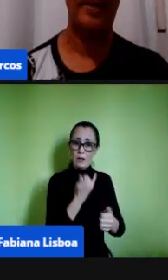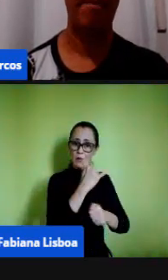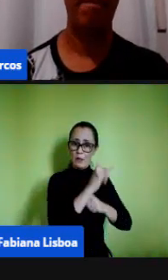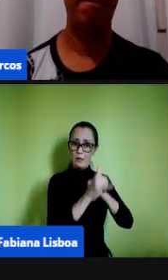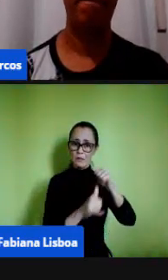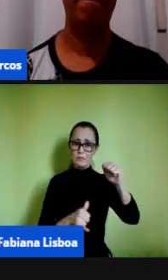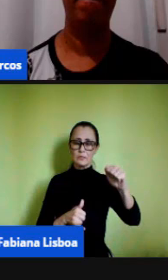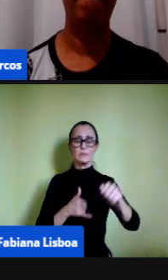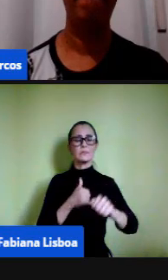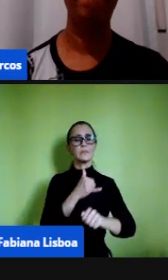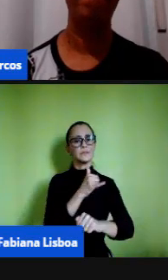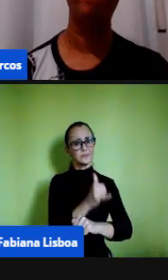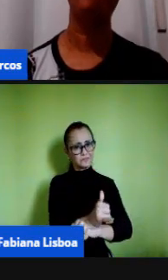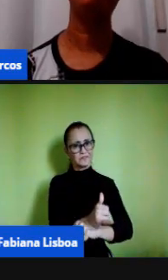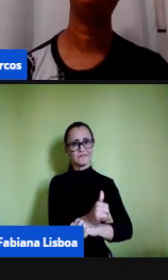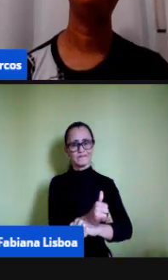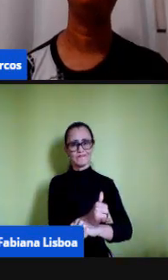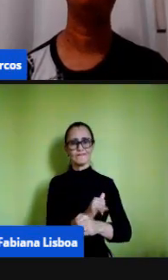Seguimos.